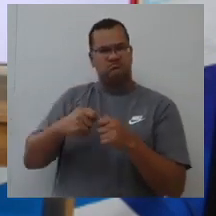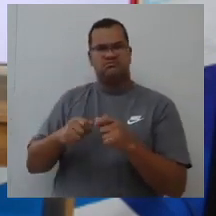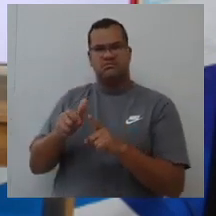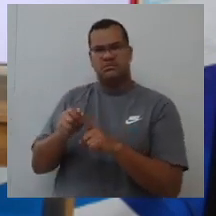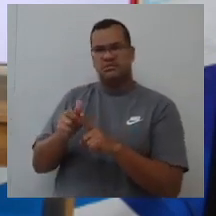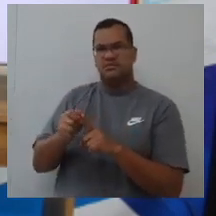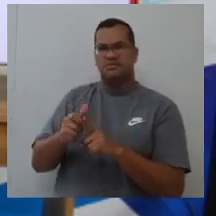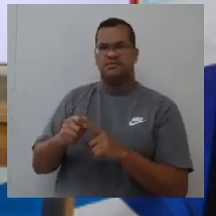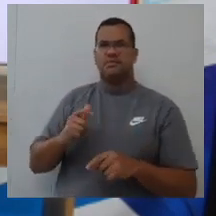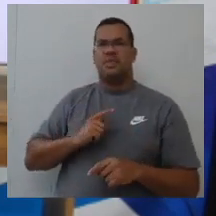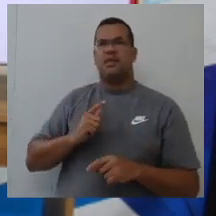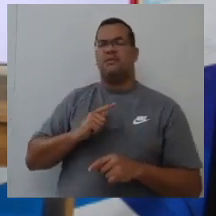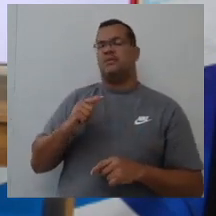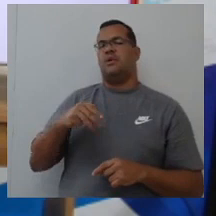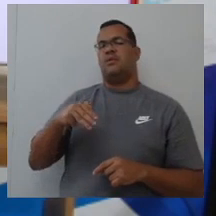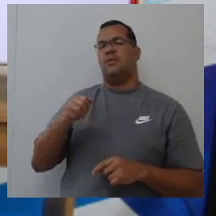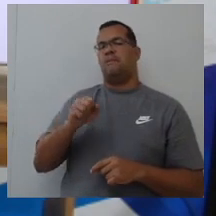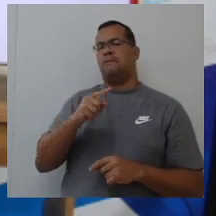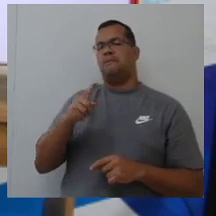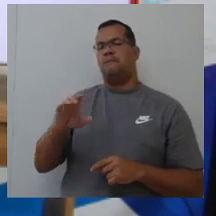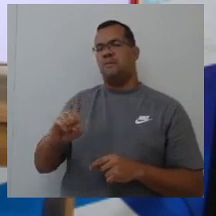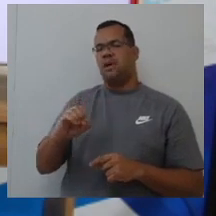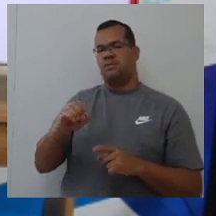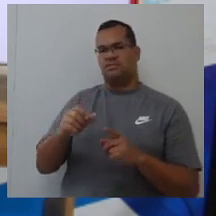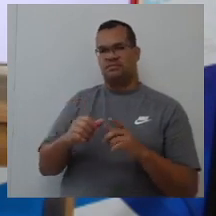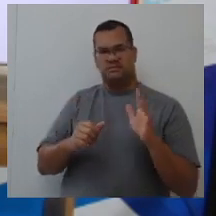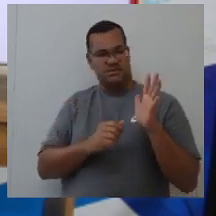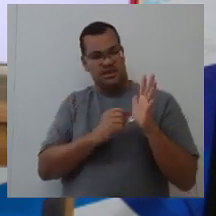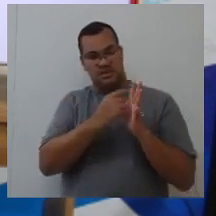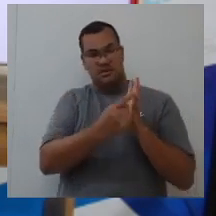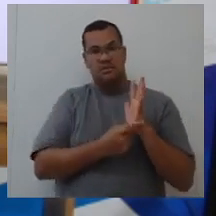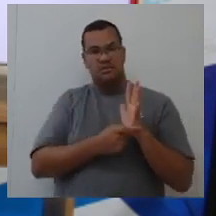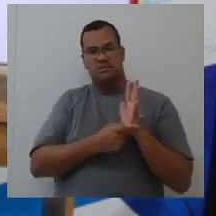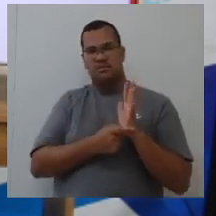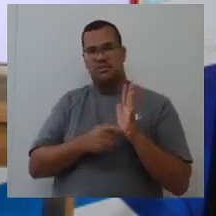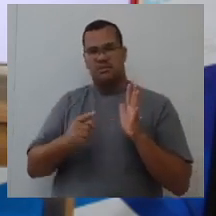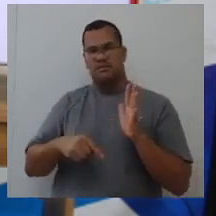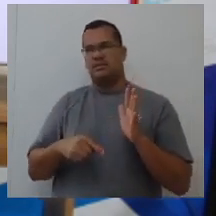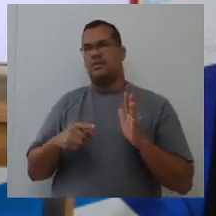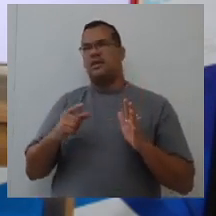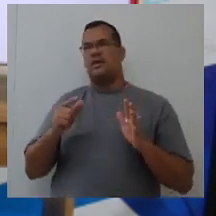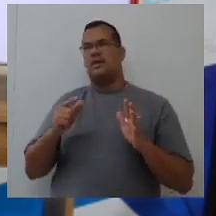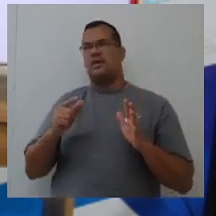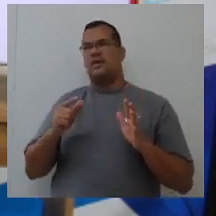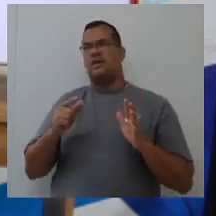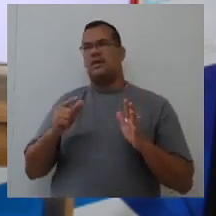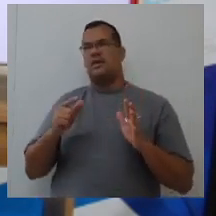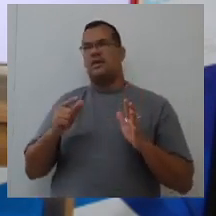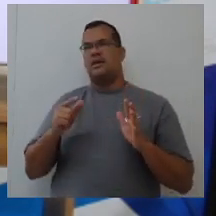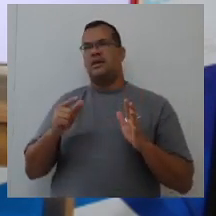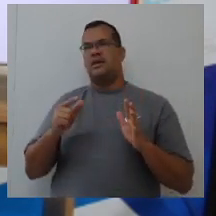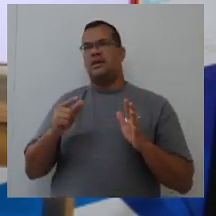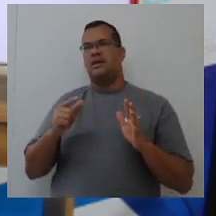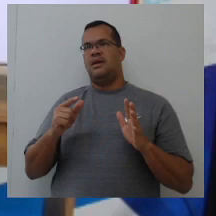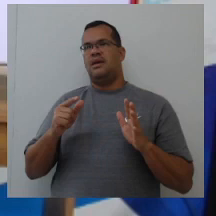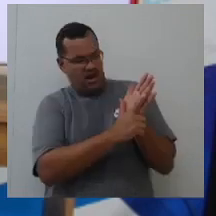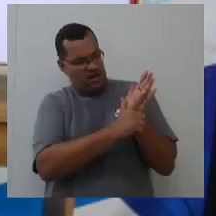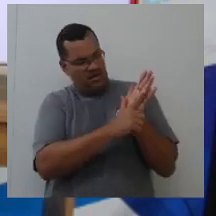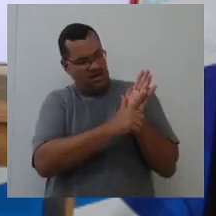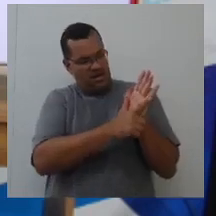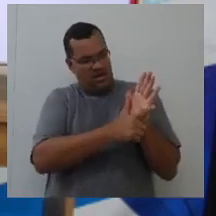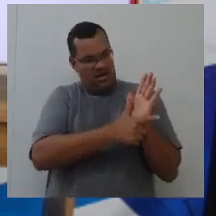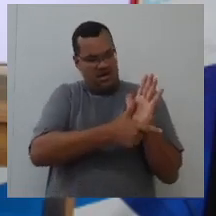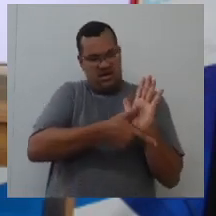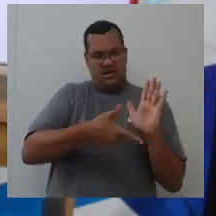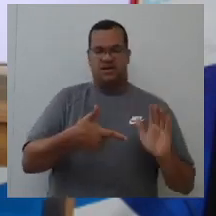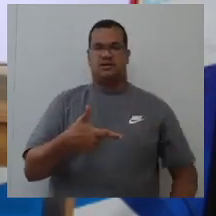lá pro outro, olha, me dá uma mão de milho aí. Veja, faz todo sentido que o L, na verdade, é um V rotacionado.